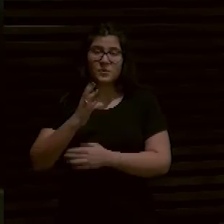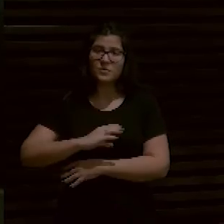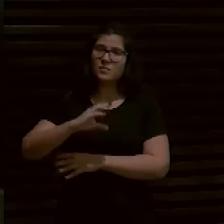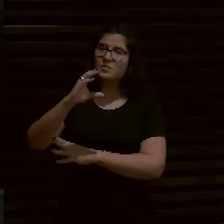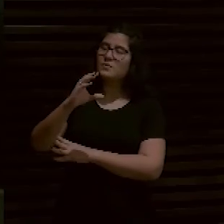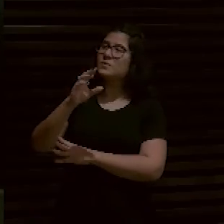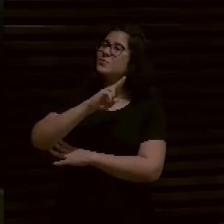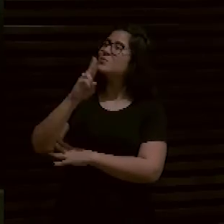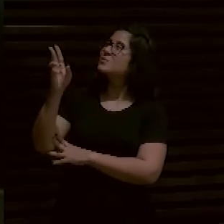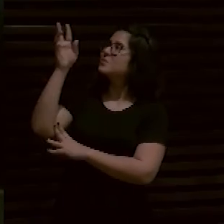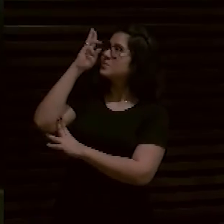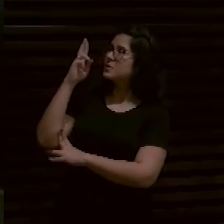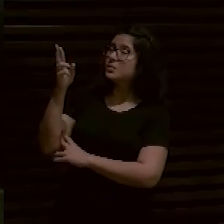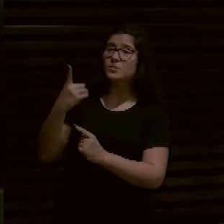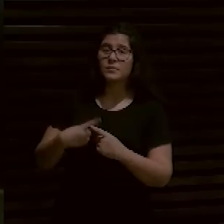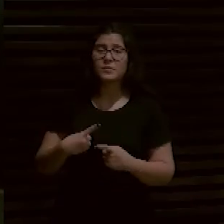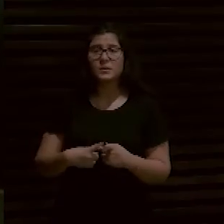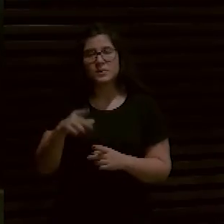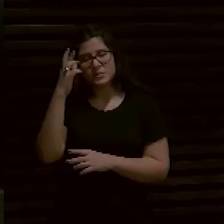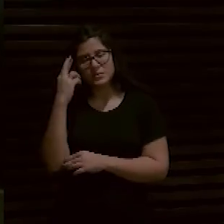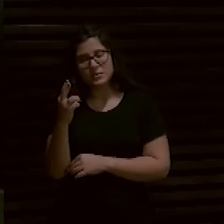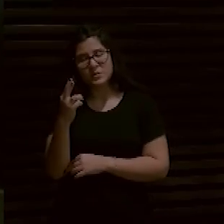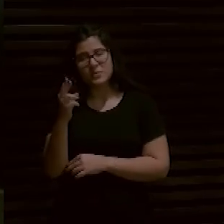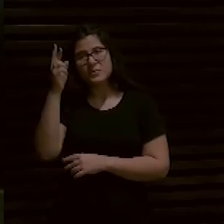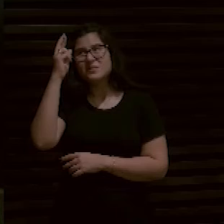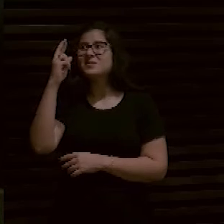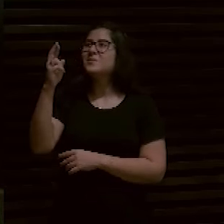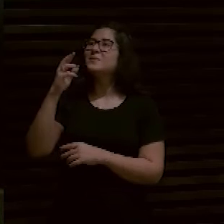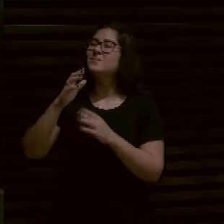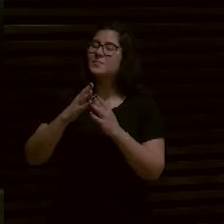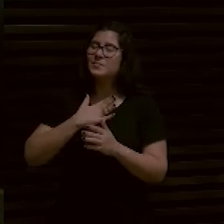no nome do Senhor. Porque, Senhor, tu és o meu louvor.